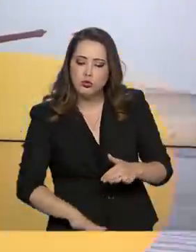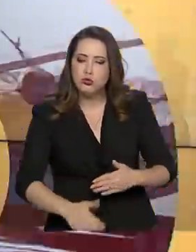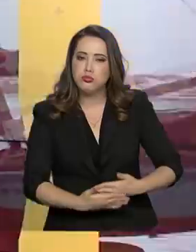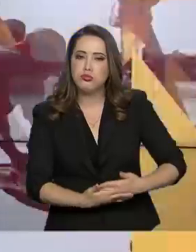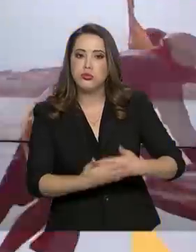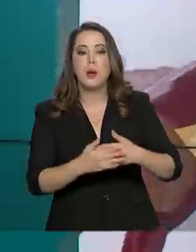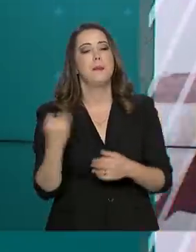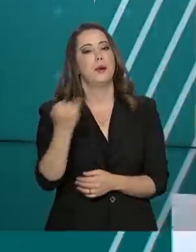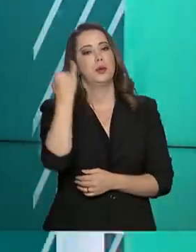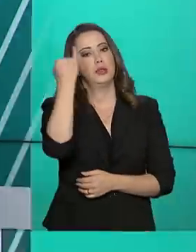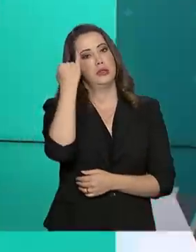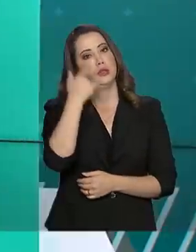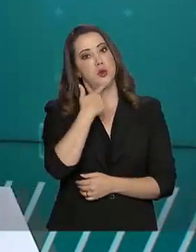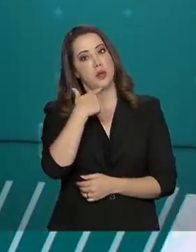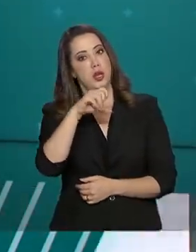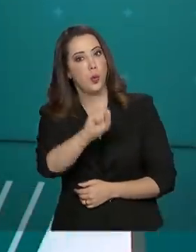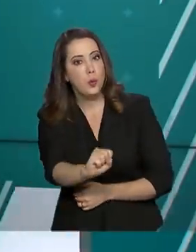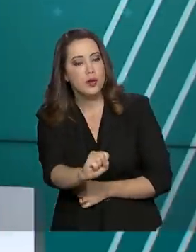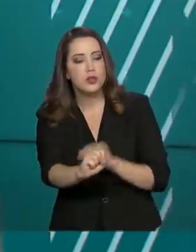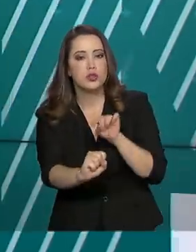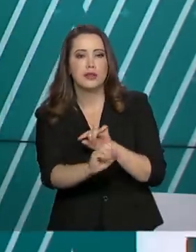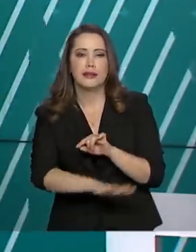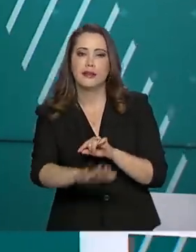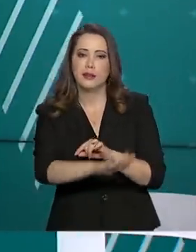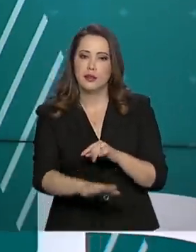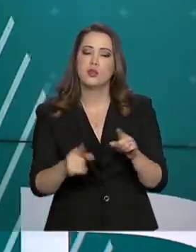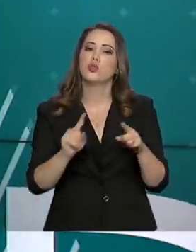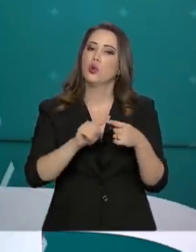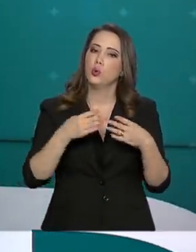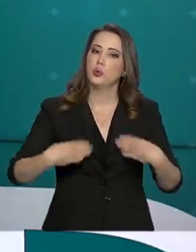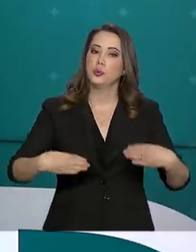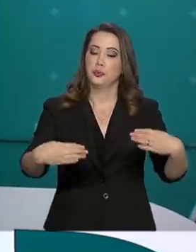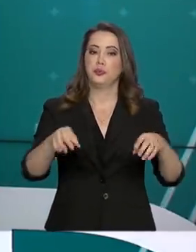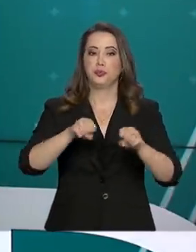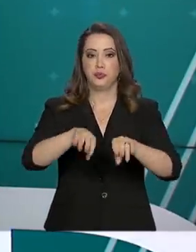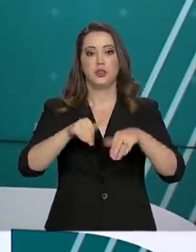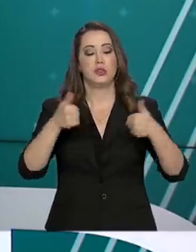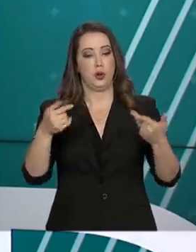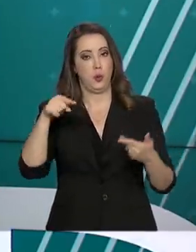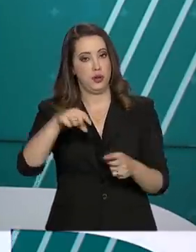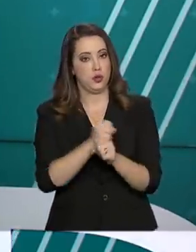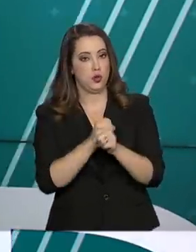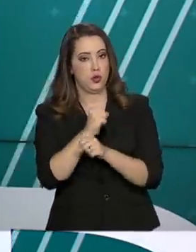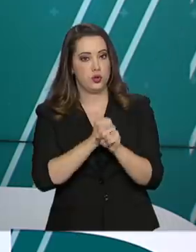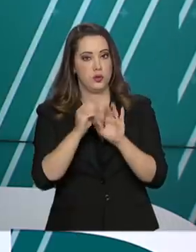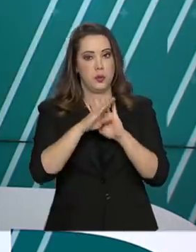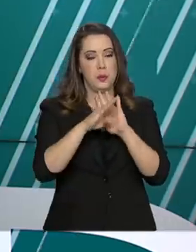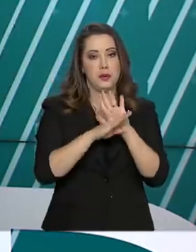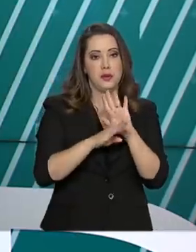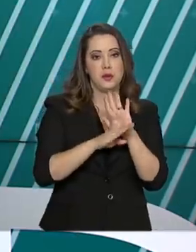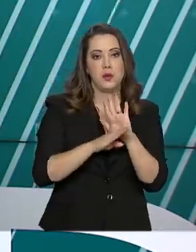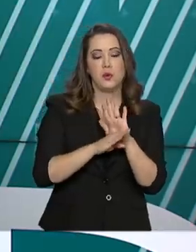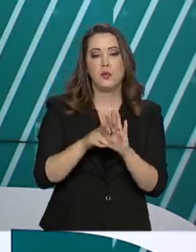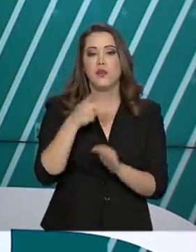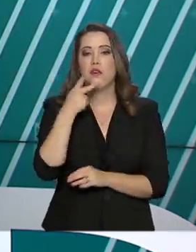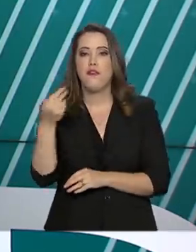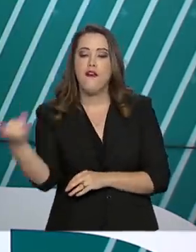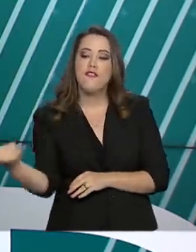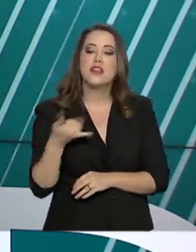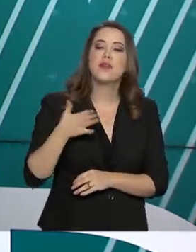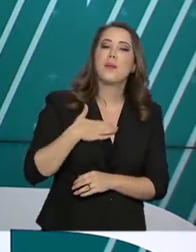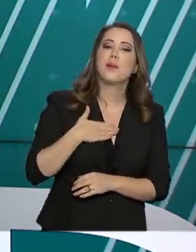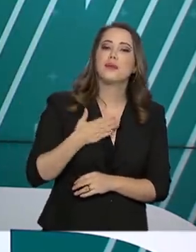lingüístico de uma criança segundo o ministério da educação por isso foi lançado esse ano o programa o programa conta pra mim que